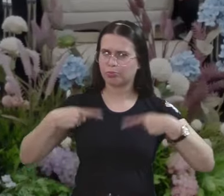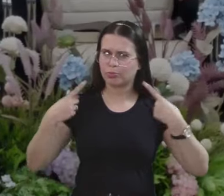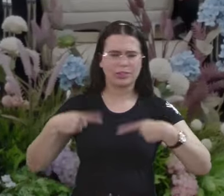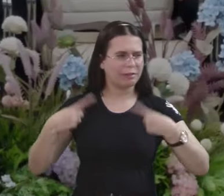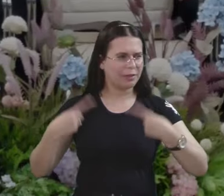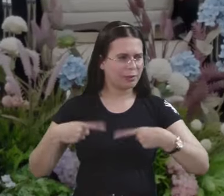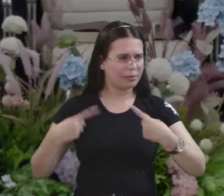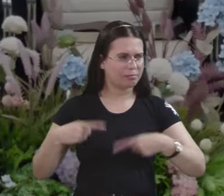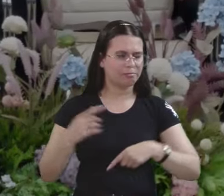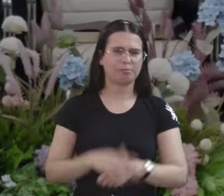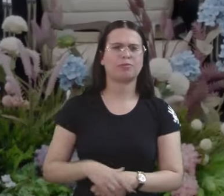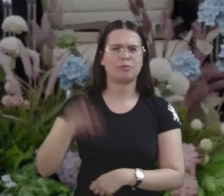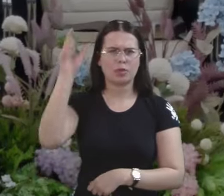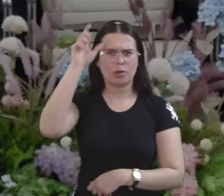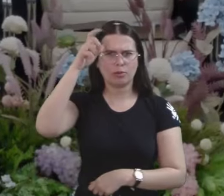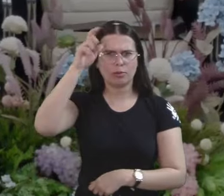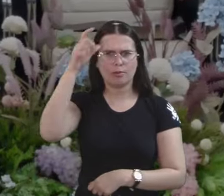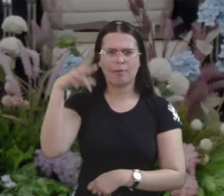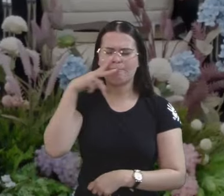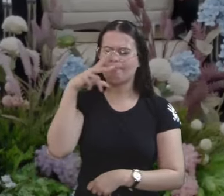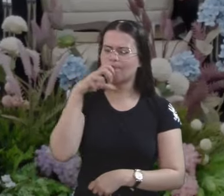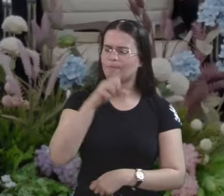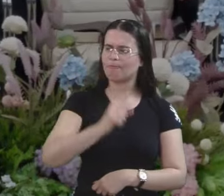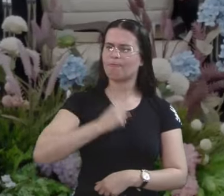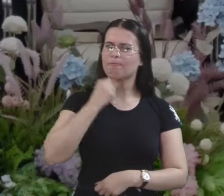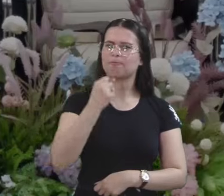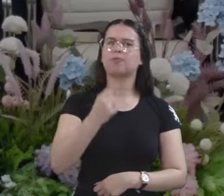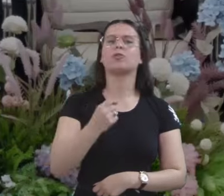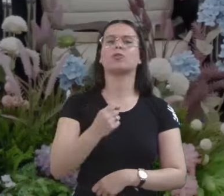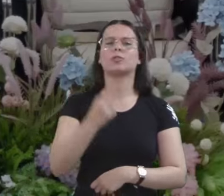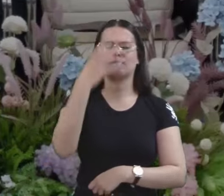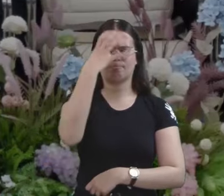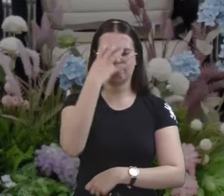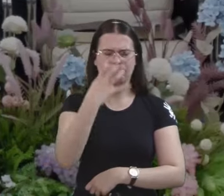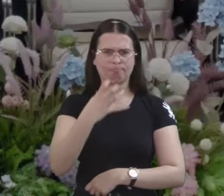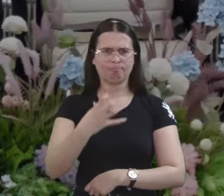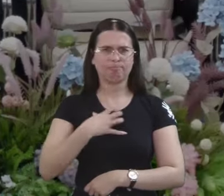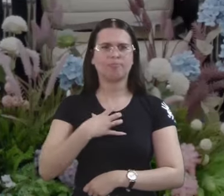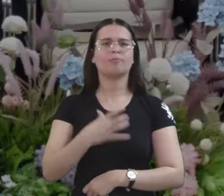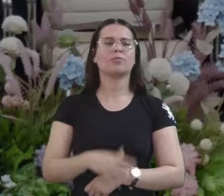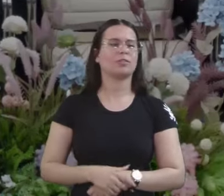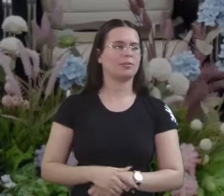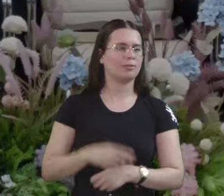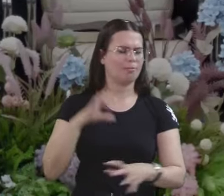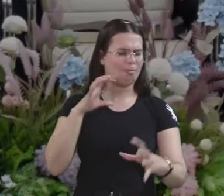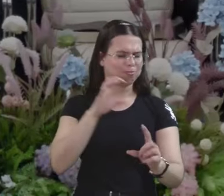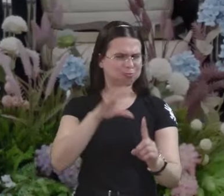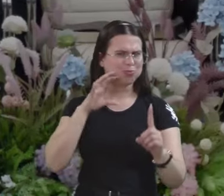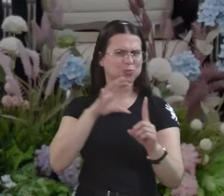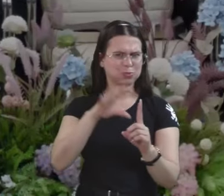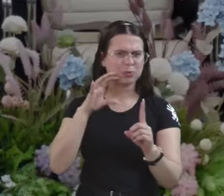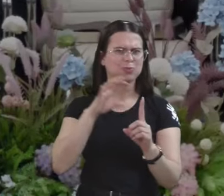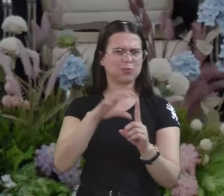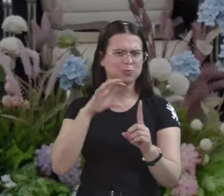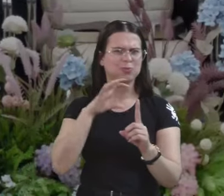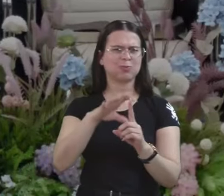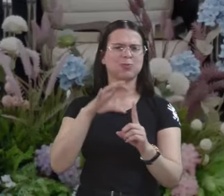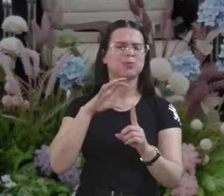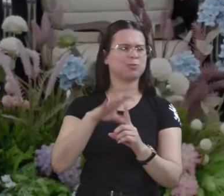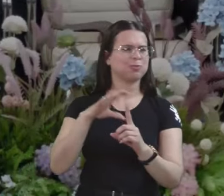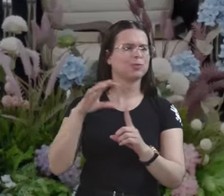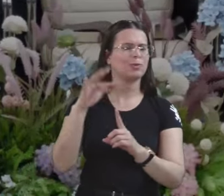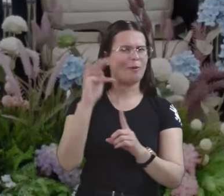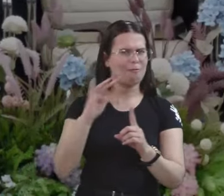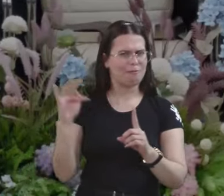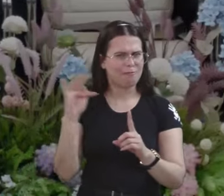que o diabo veio com força. Ele está começando, está atuando nas faculdades para nos intimidar.